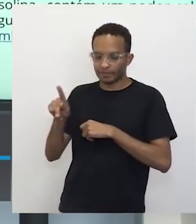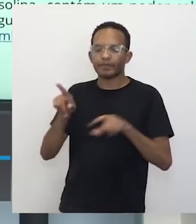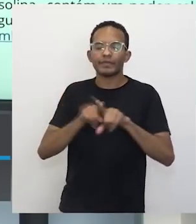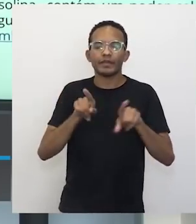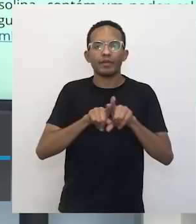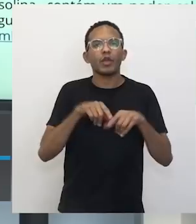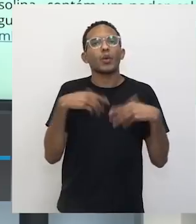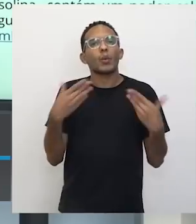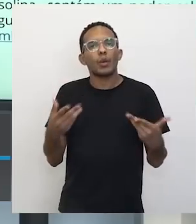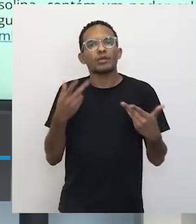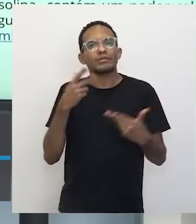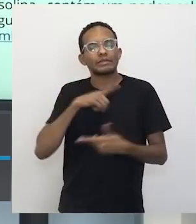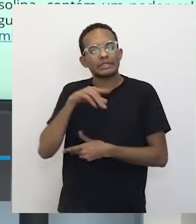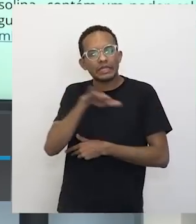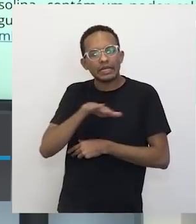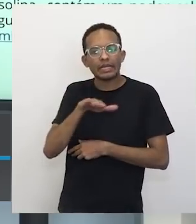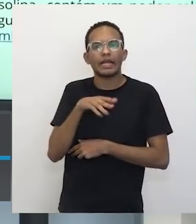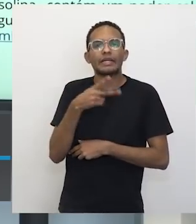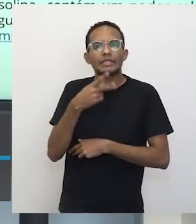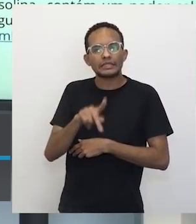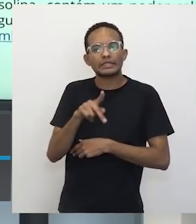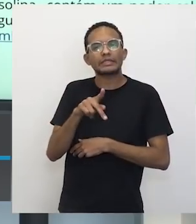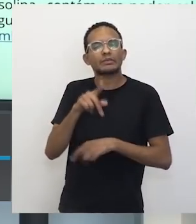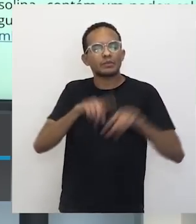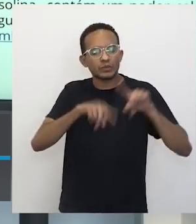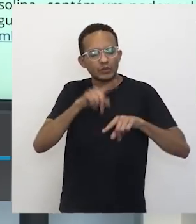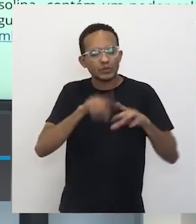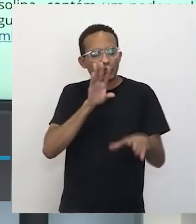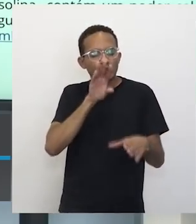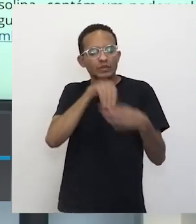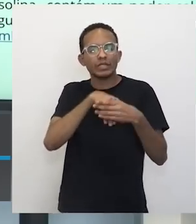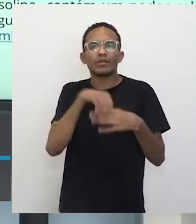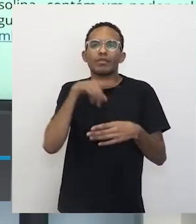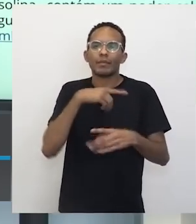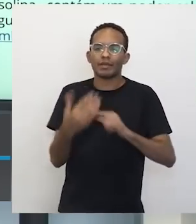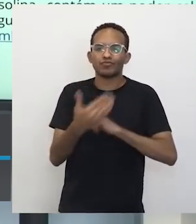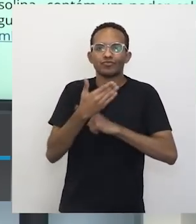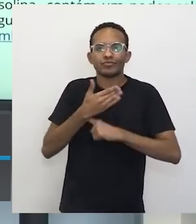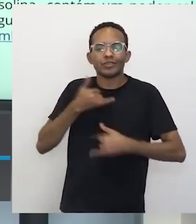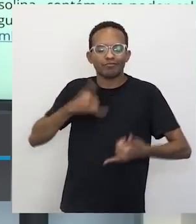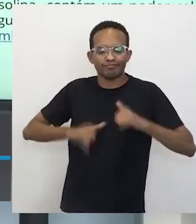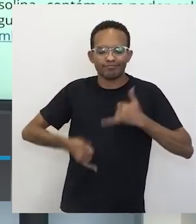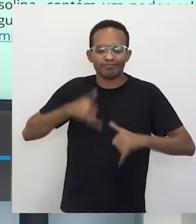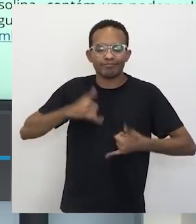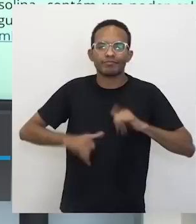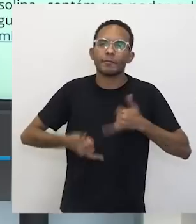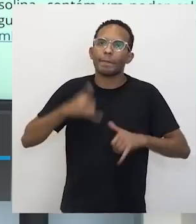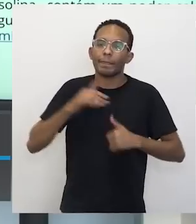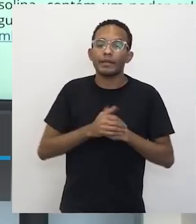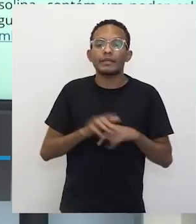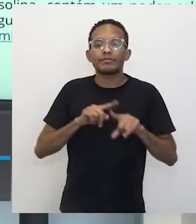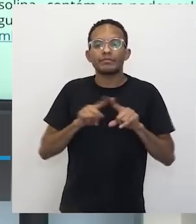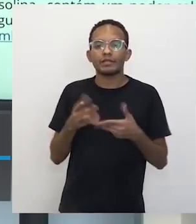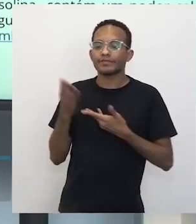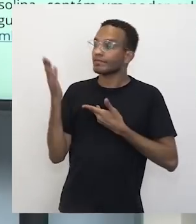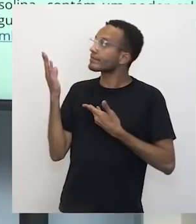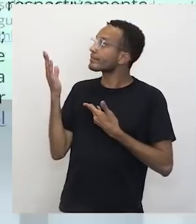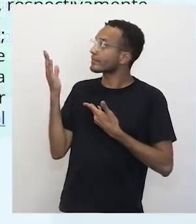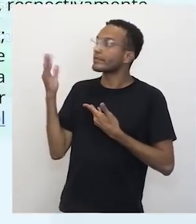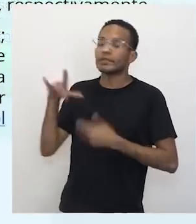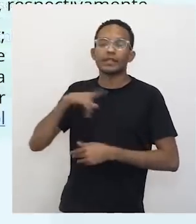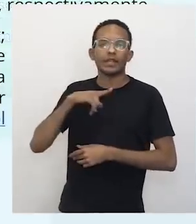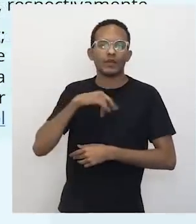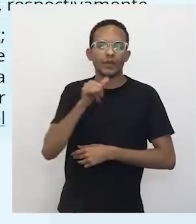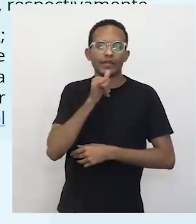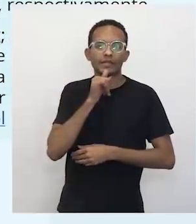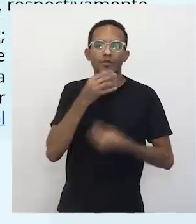ele é quanto que aquela substância vai me dar de energia. Aqui a gente tem o exemplo